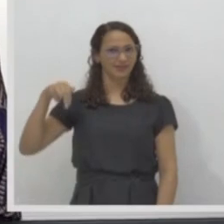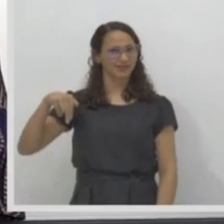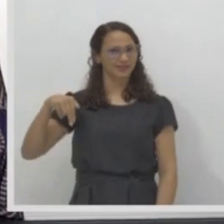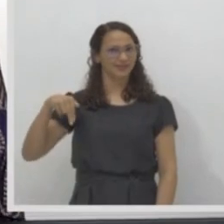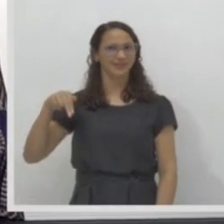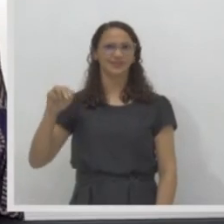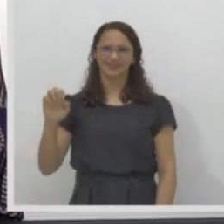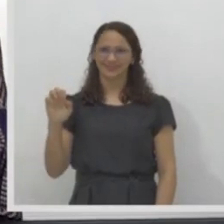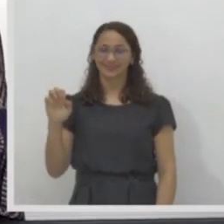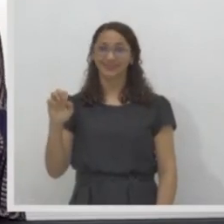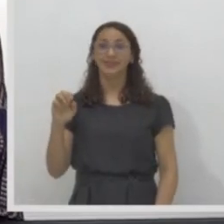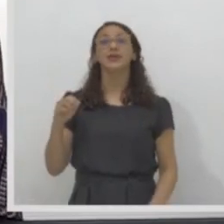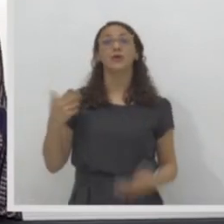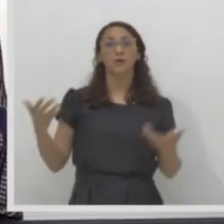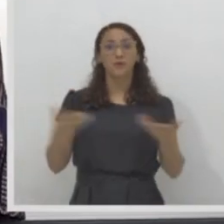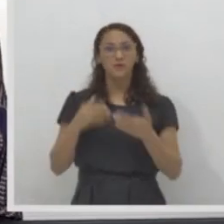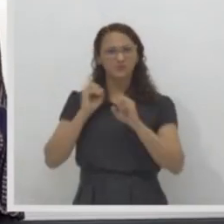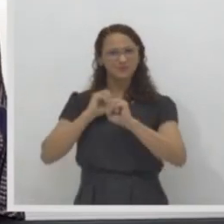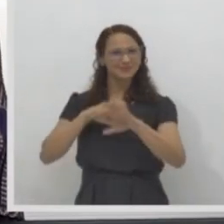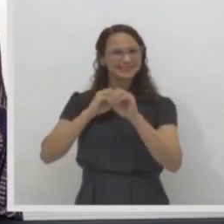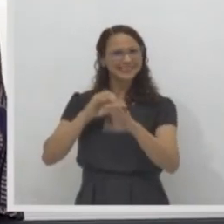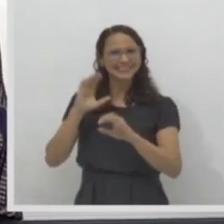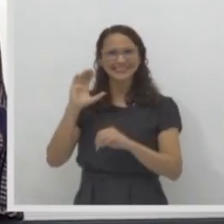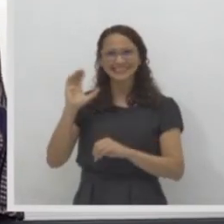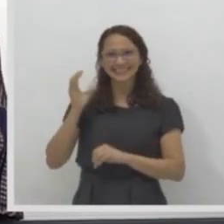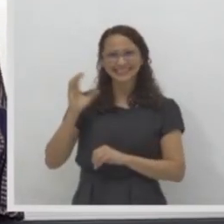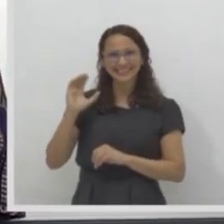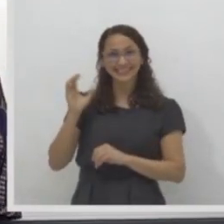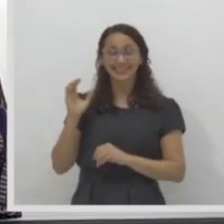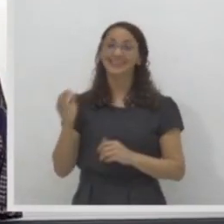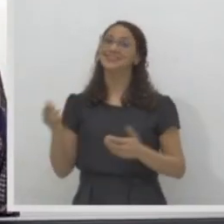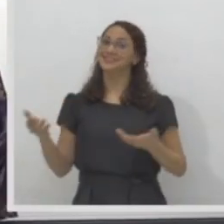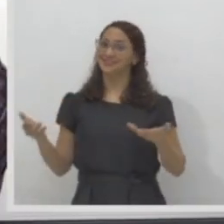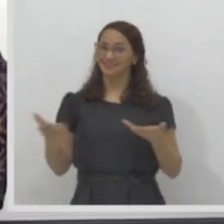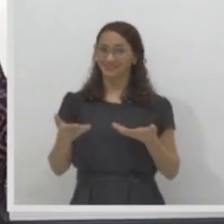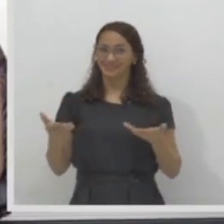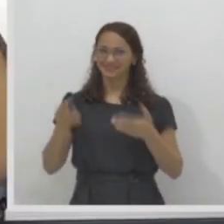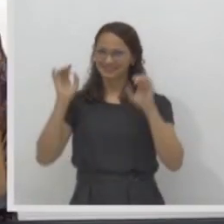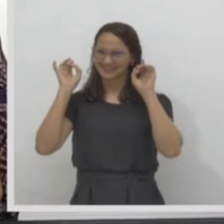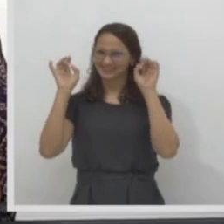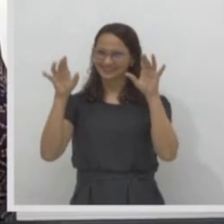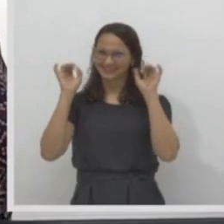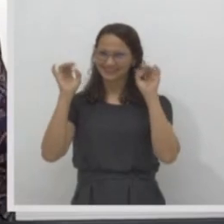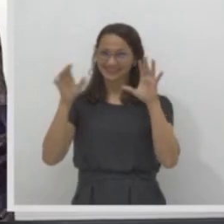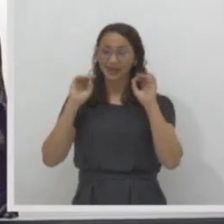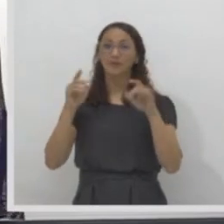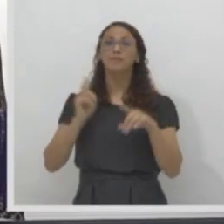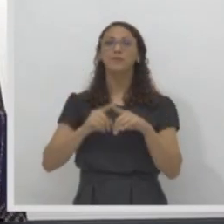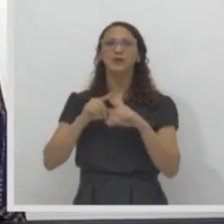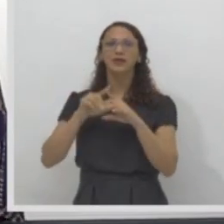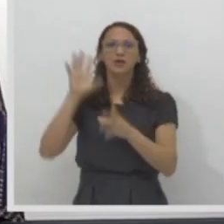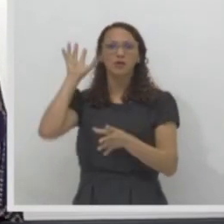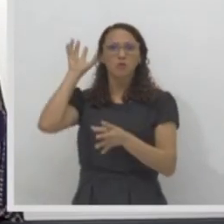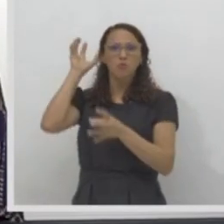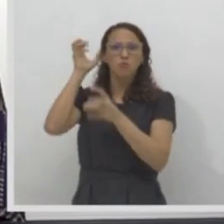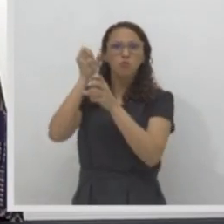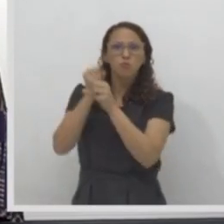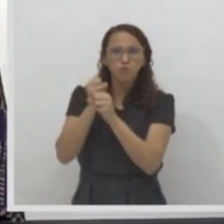aula é especial porque ela vai fazer todo um apanhado do que nós já estudamos nas quatro aulas passadas. Vocês